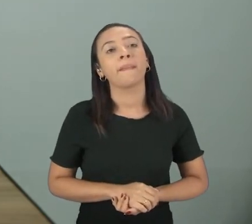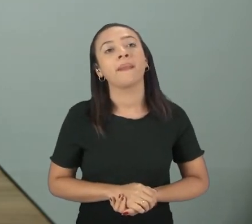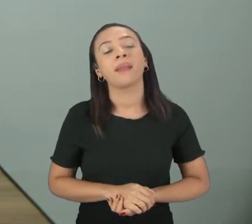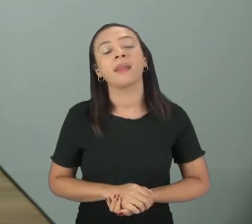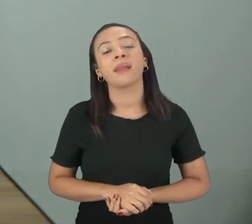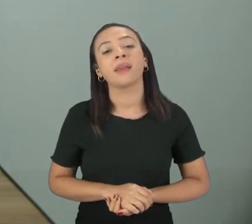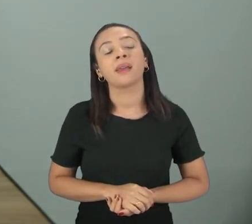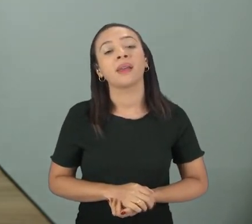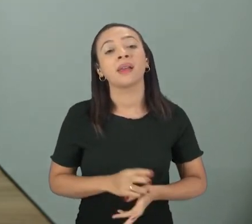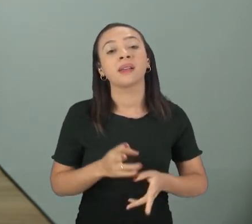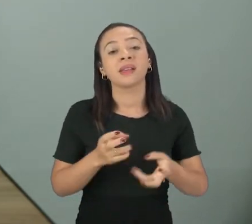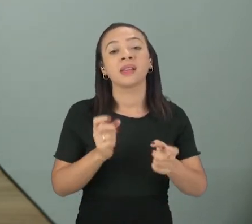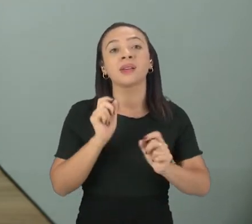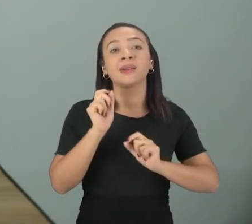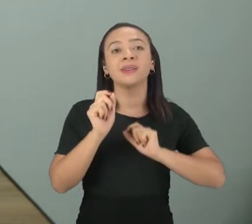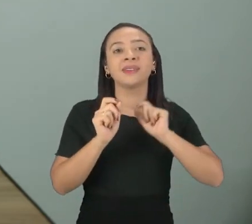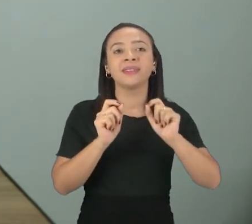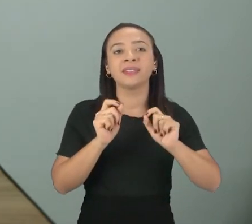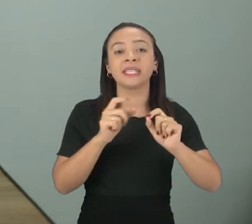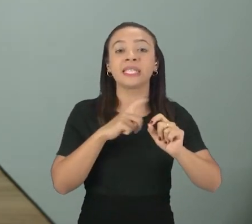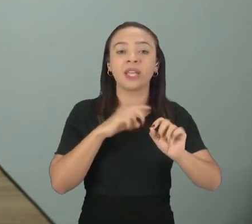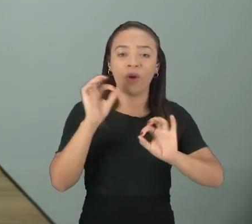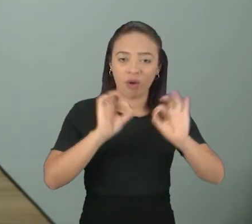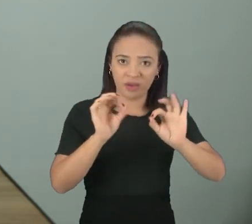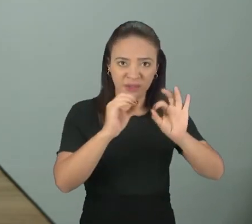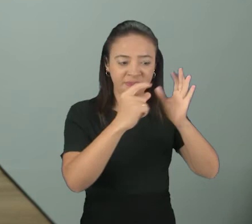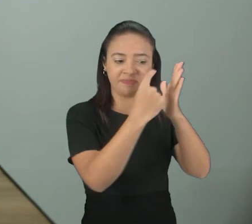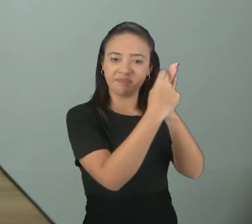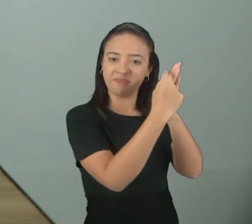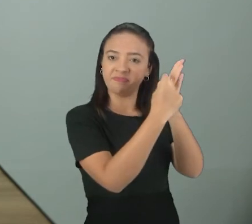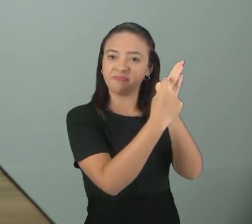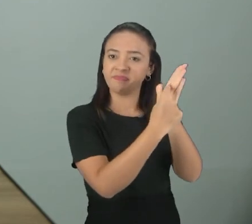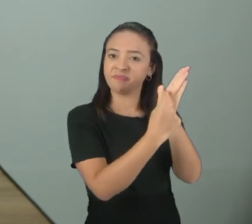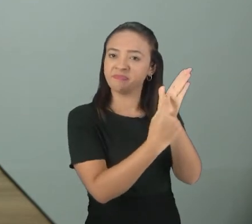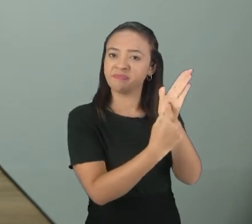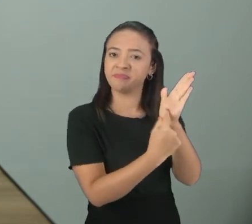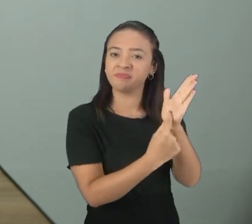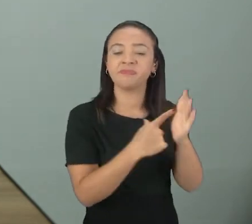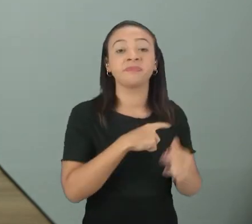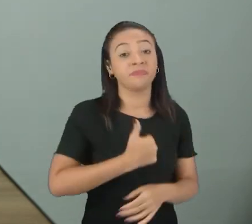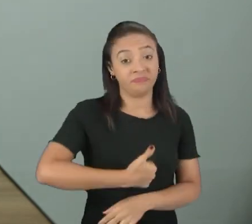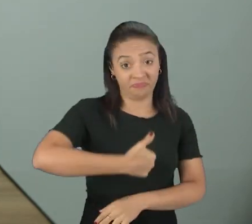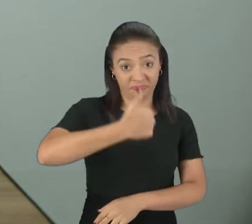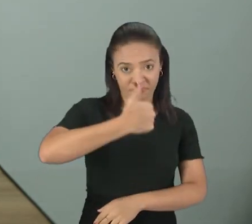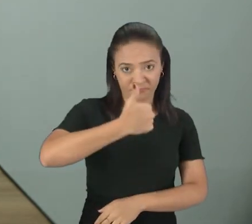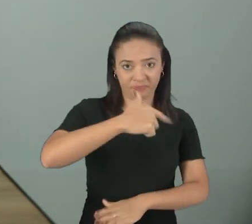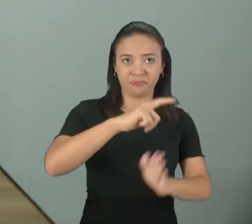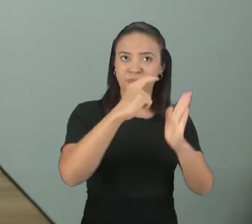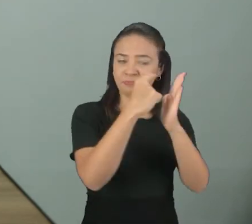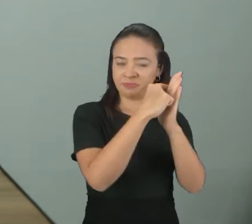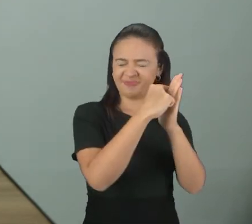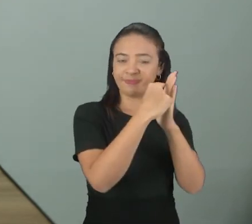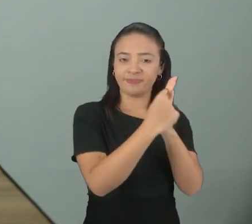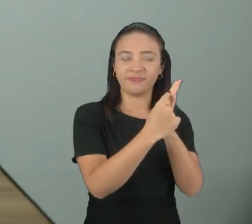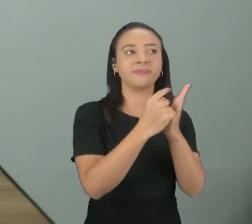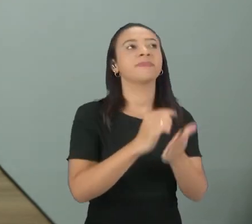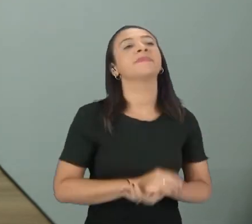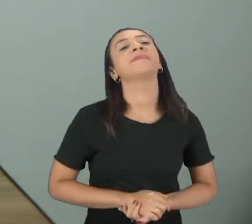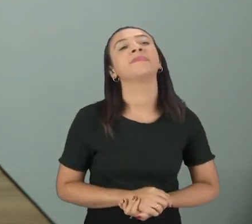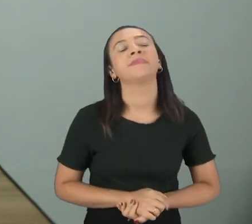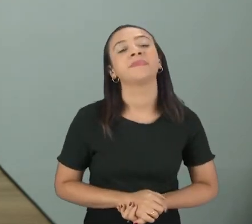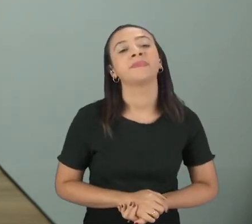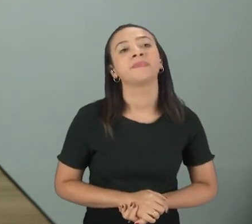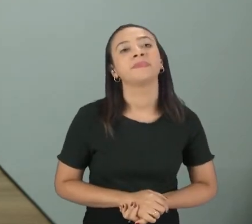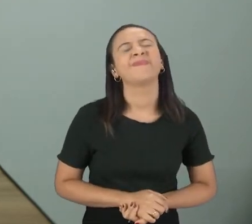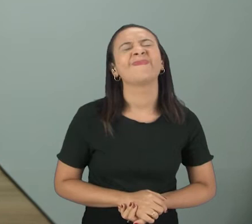tá construído em parágrafo. Então, nós vemos aqui o primeiro parágrafo. Terminou aqui,